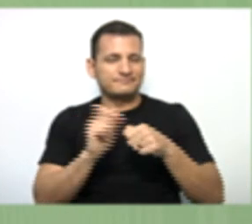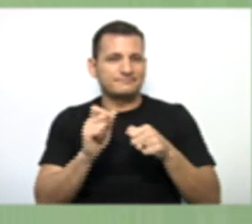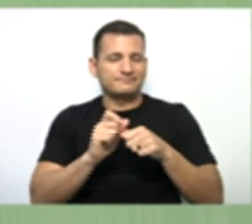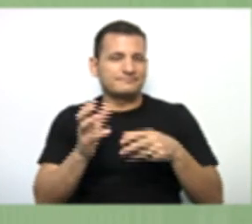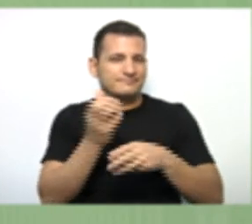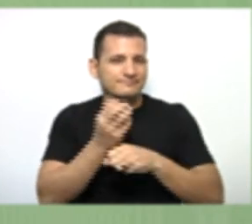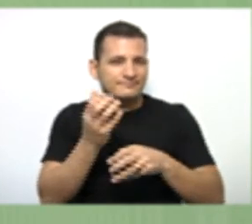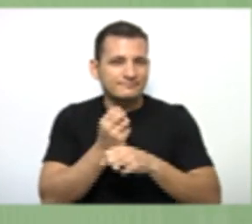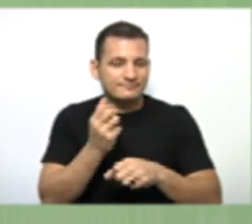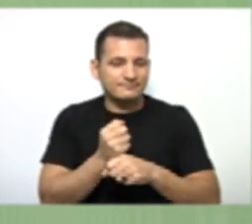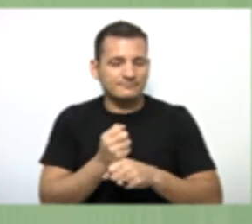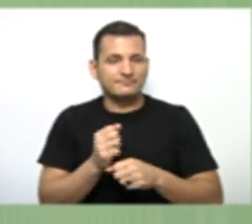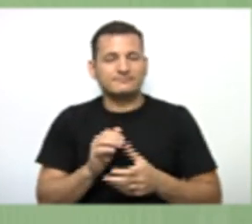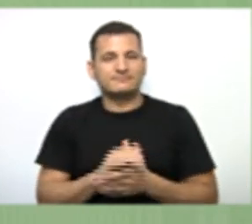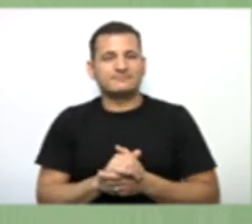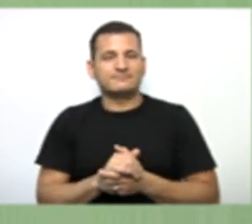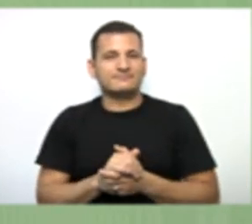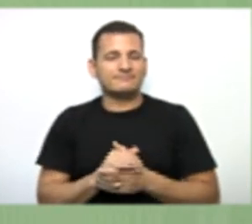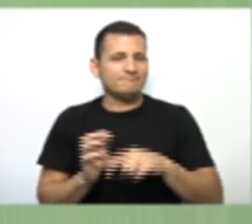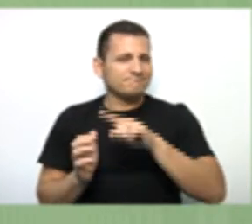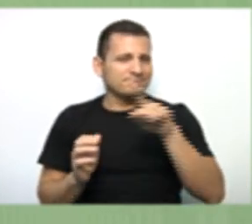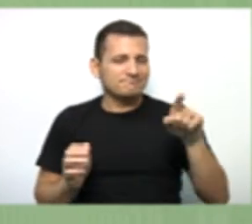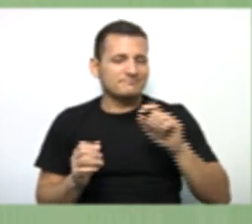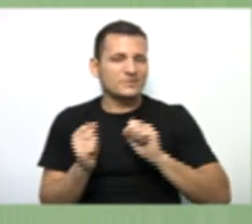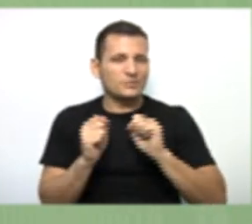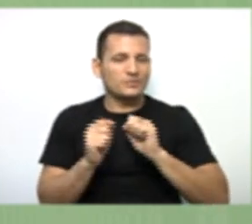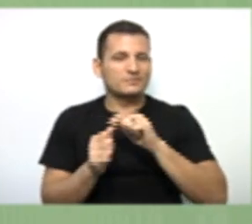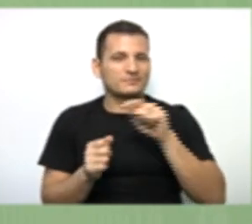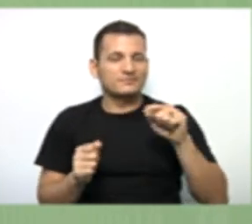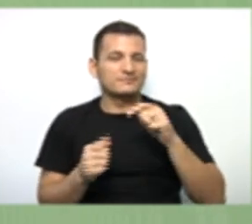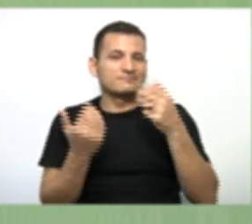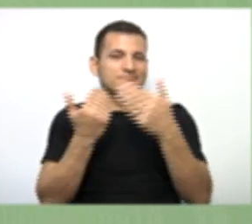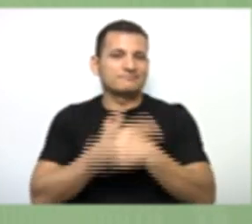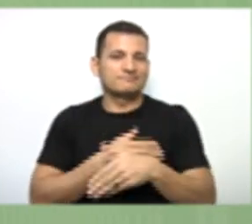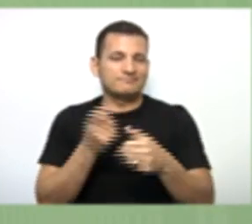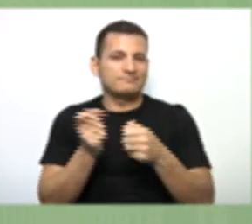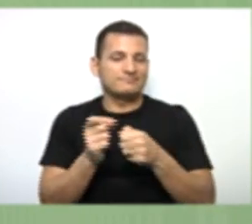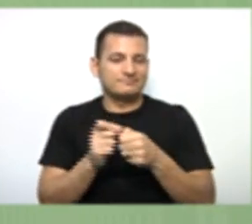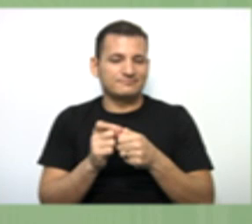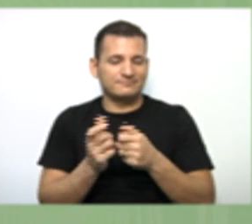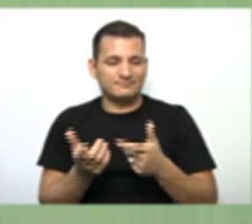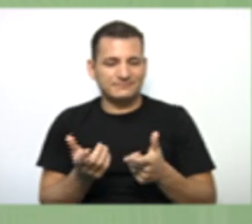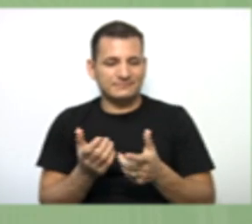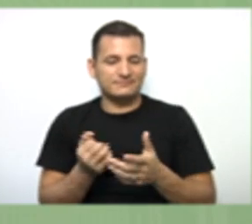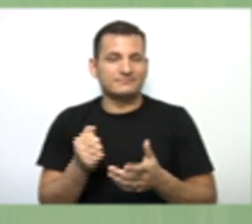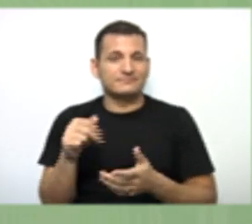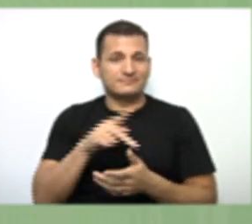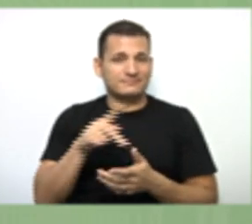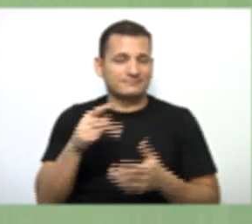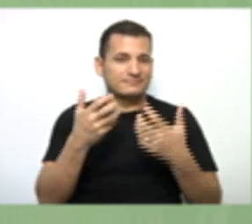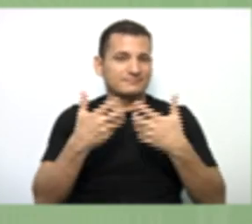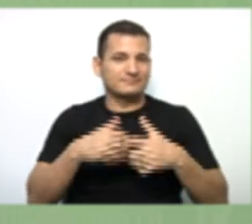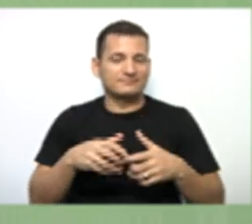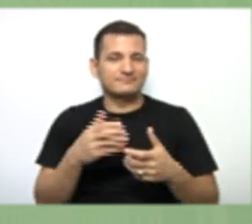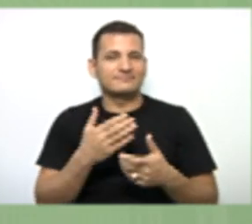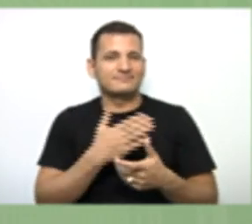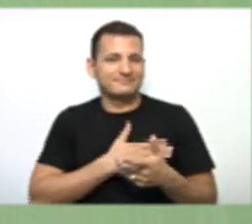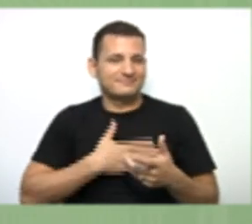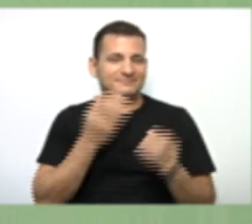E olha, o pessoal adora colocar essas questões nas provas. O pessoal, os professores do IFRO,